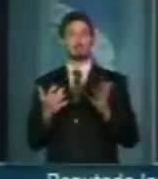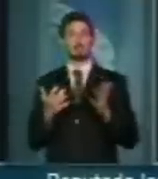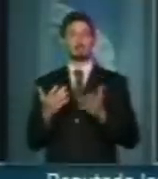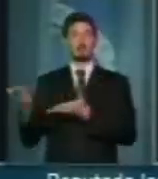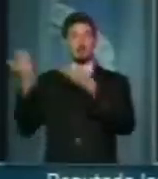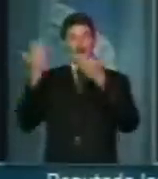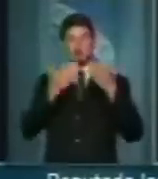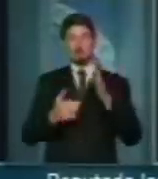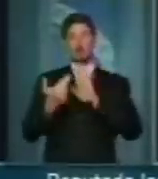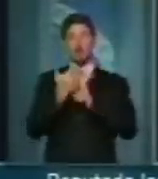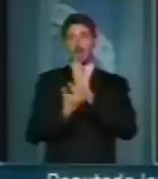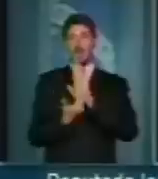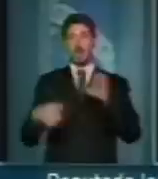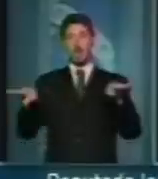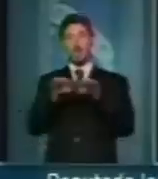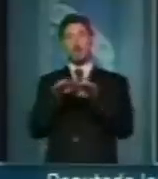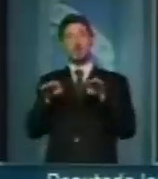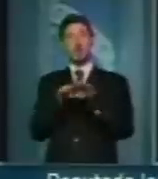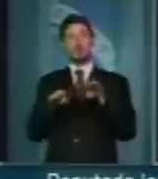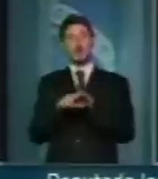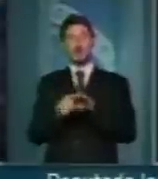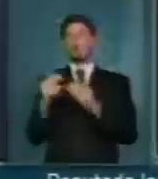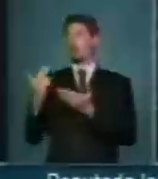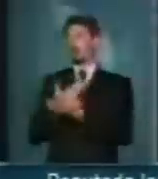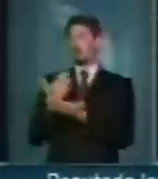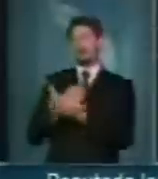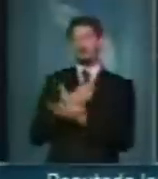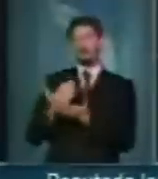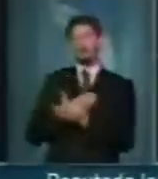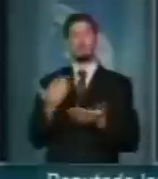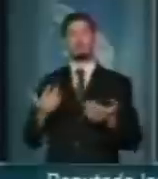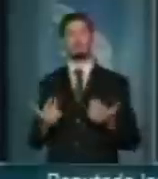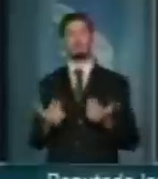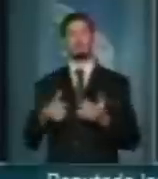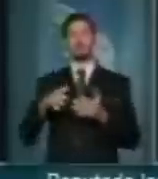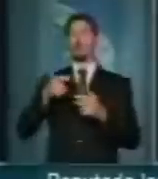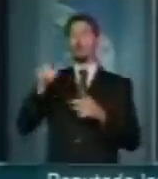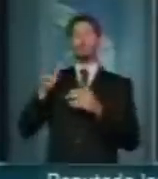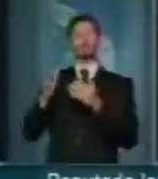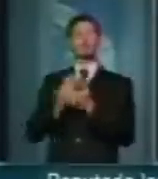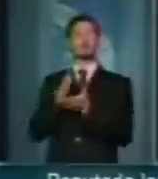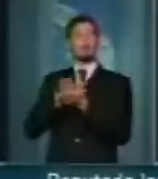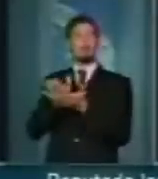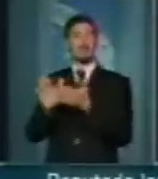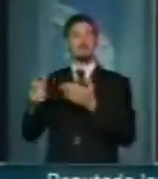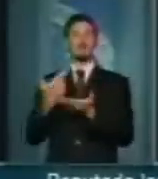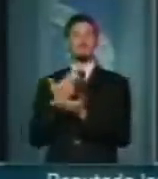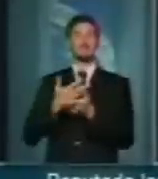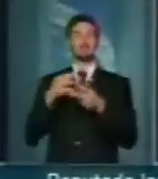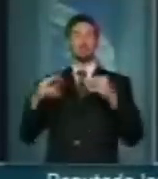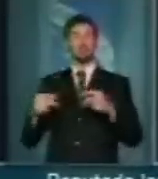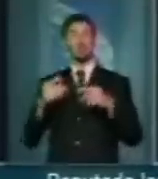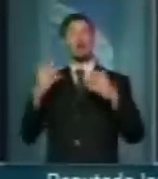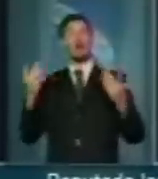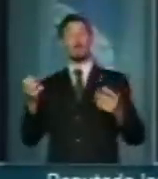trazê-lo para uma igualdade com o livro, com os periódicos, com os impressos, para que os